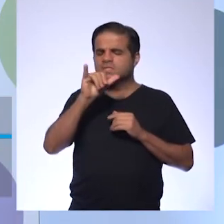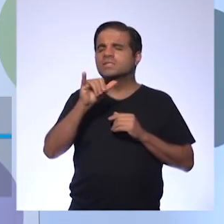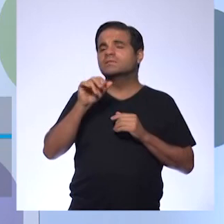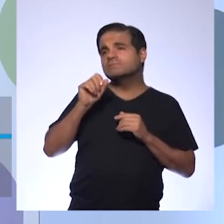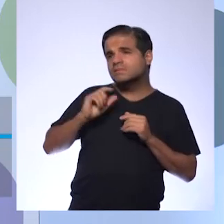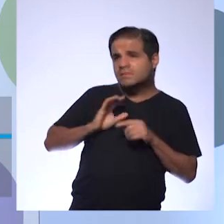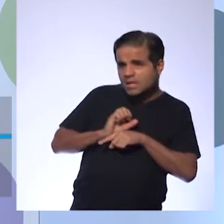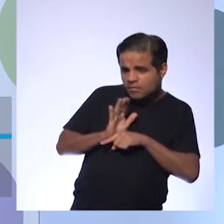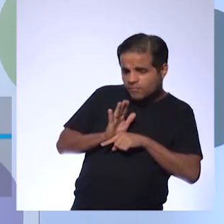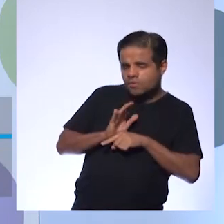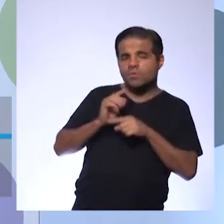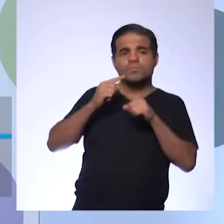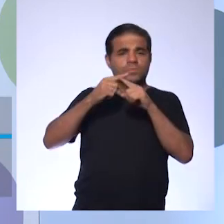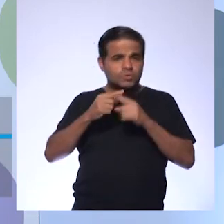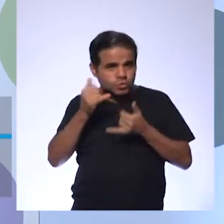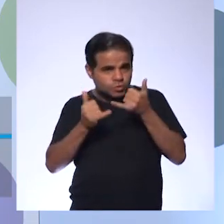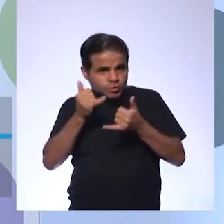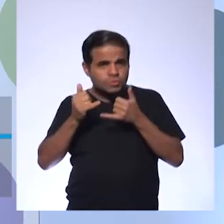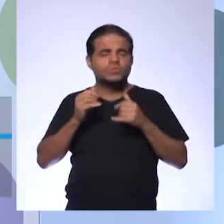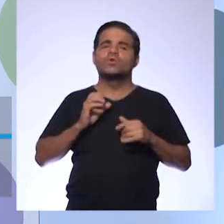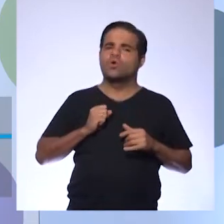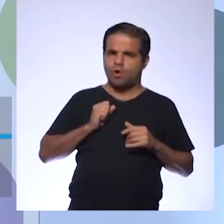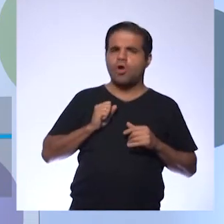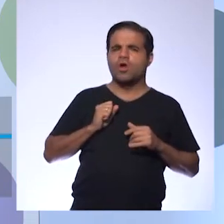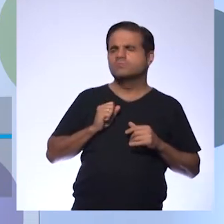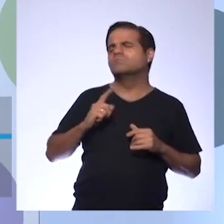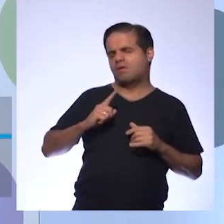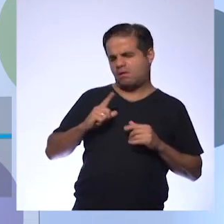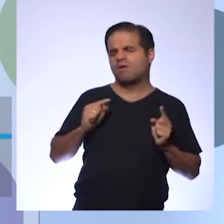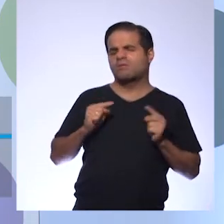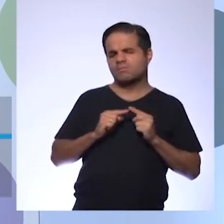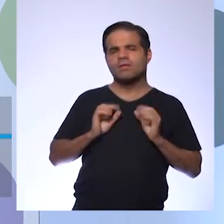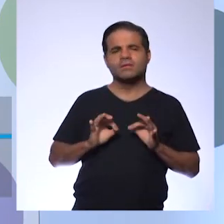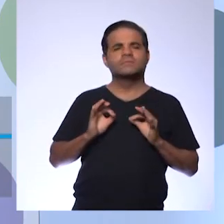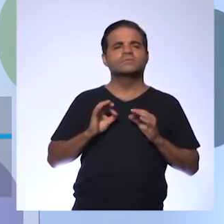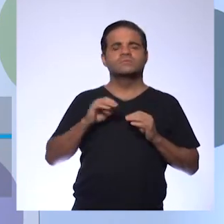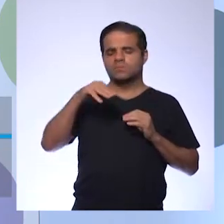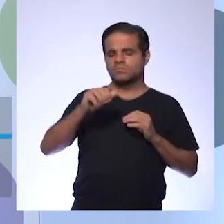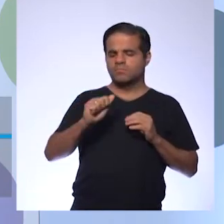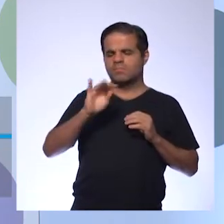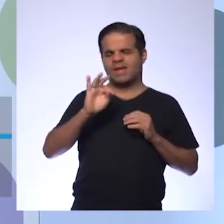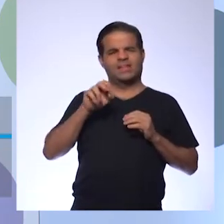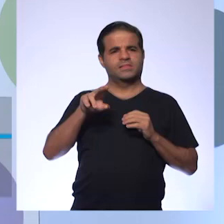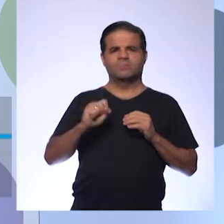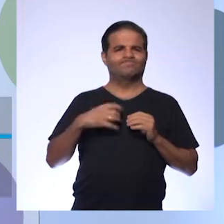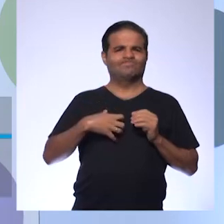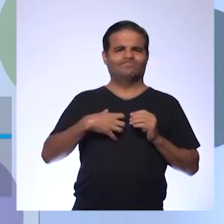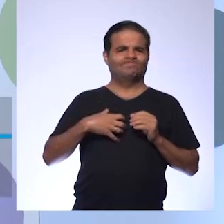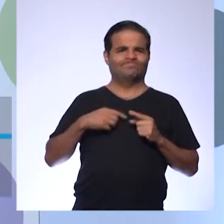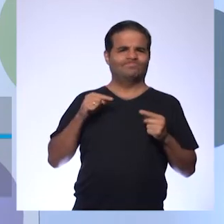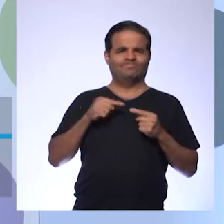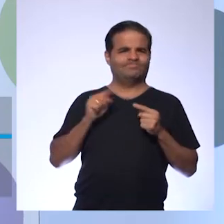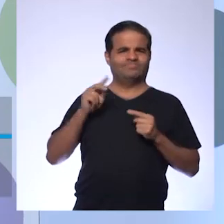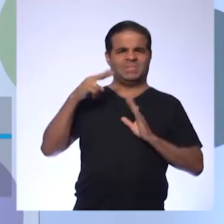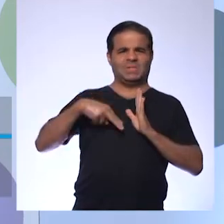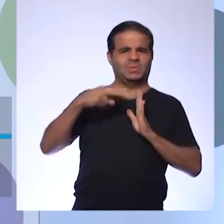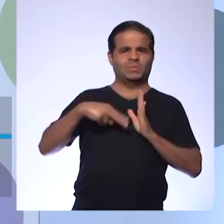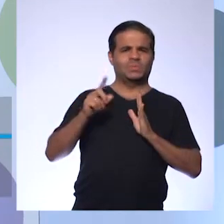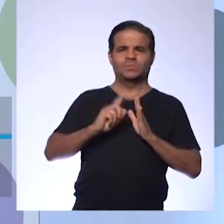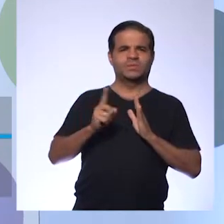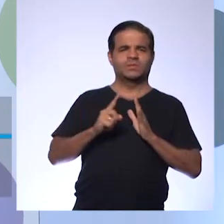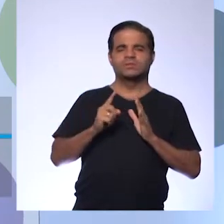filme ou jogo, eu adoro. Jogo é bastante, tem muito isso. Matheus, não faz meu tipo de leitura, gosto mais